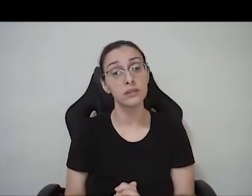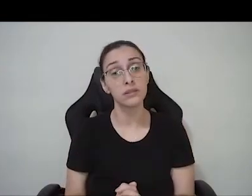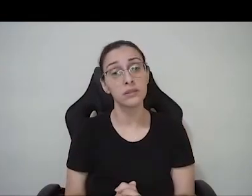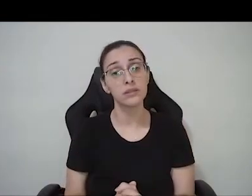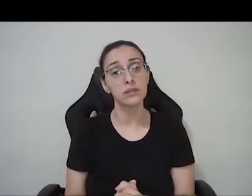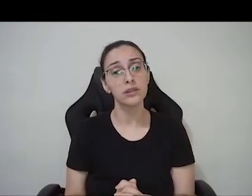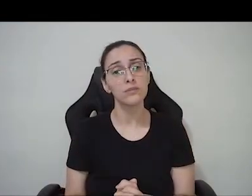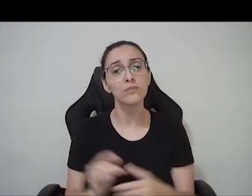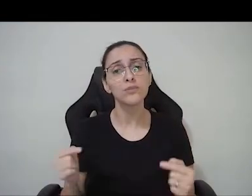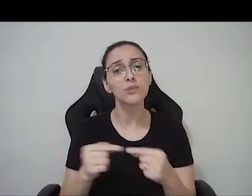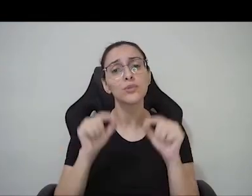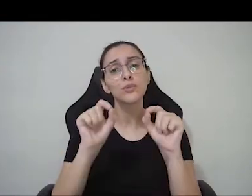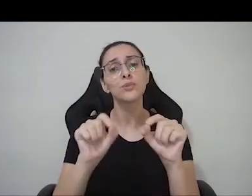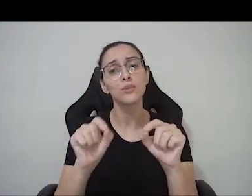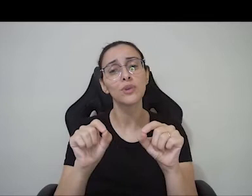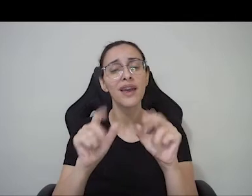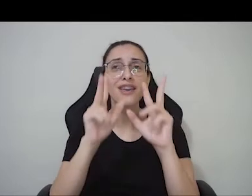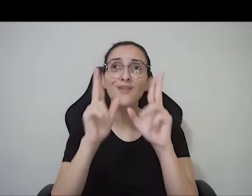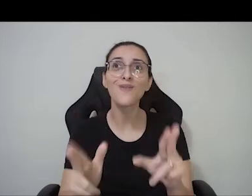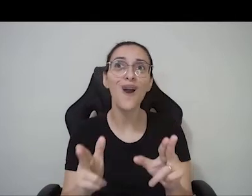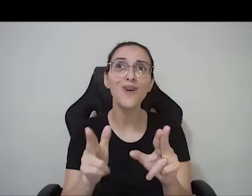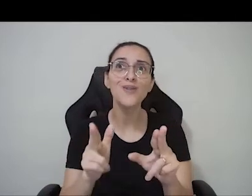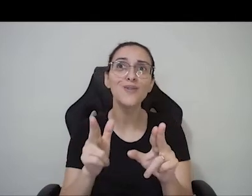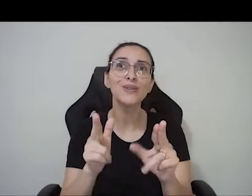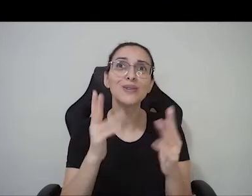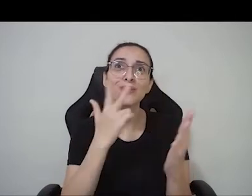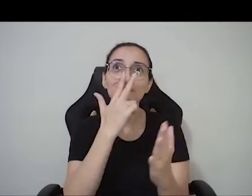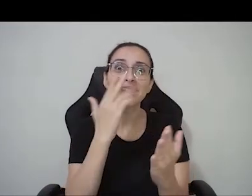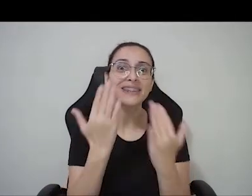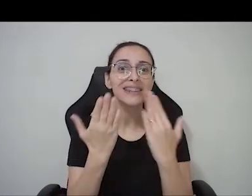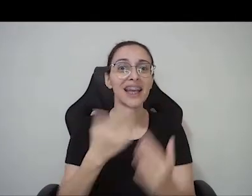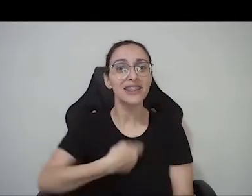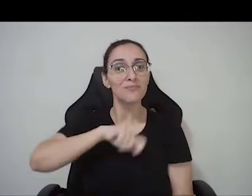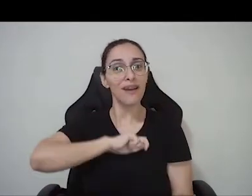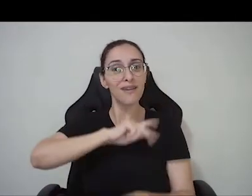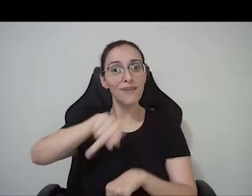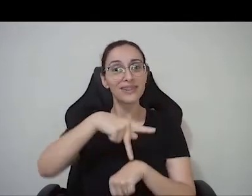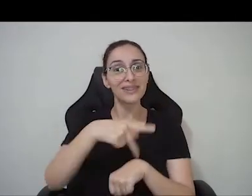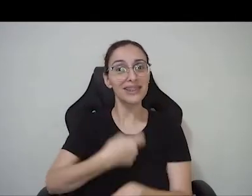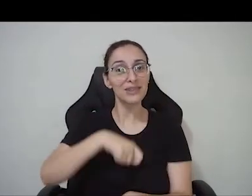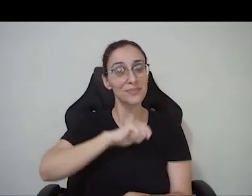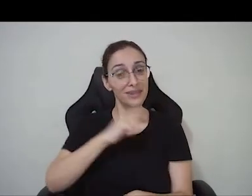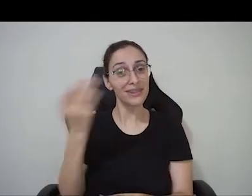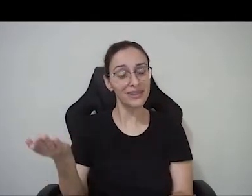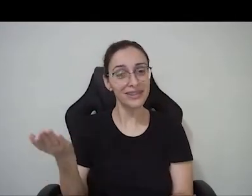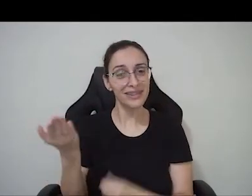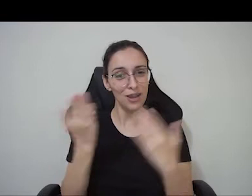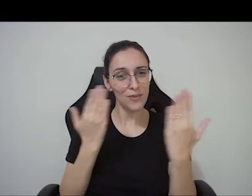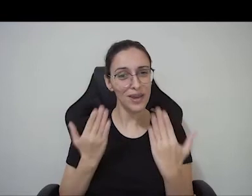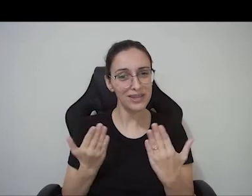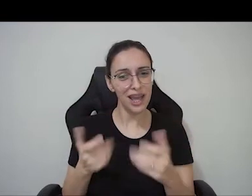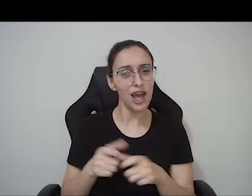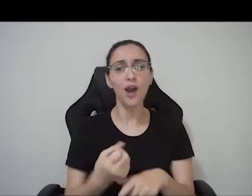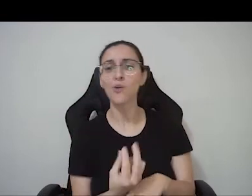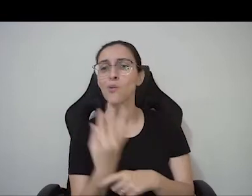isso representa um tamanho equivalente à Espanha. A gente poderia começar a fazer as comparações de